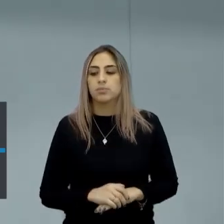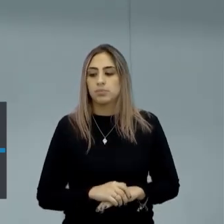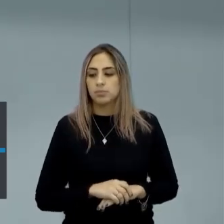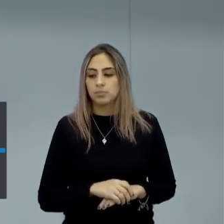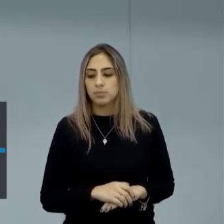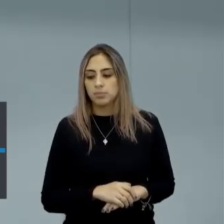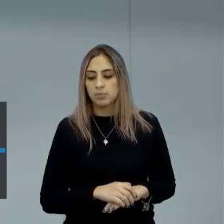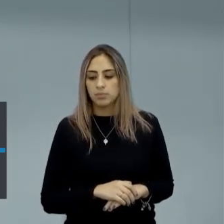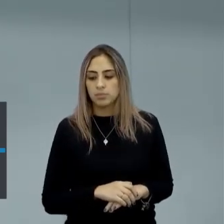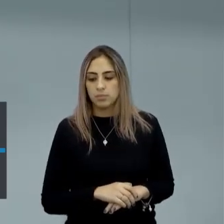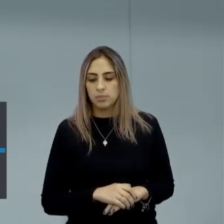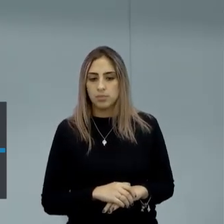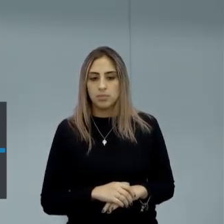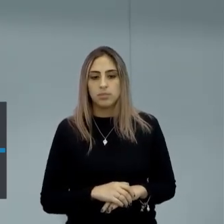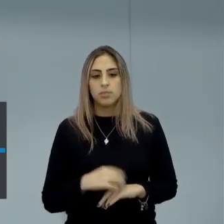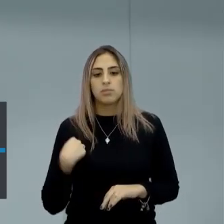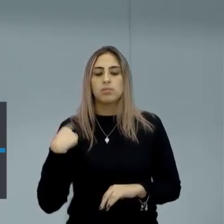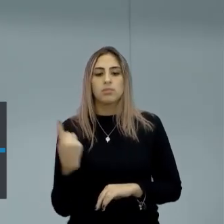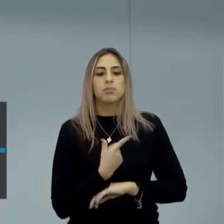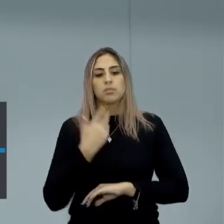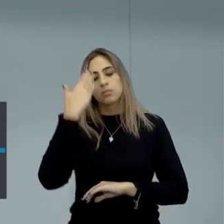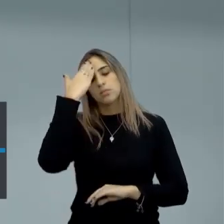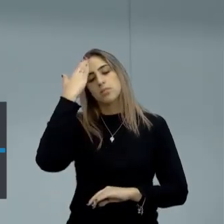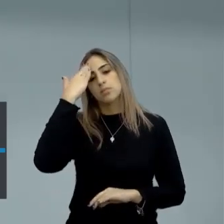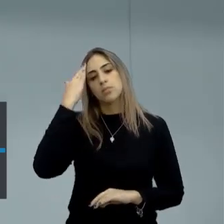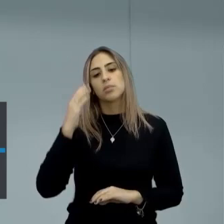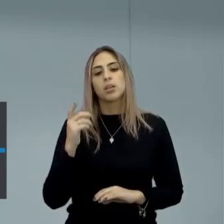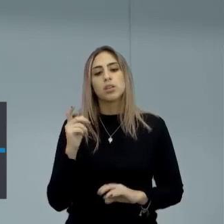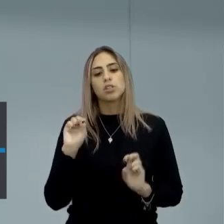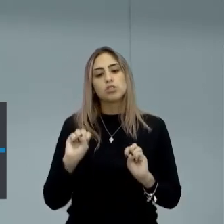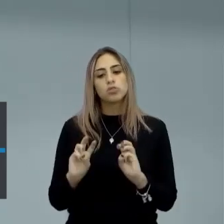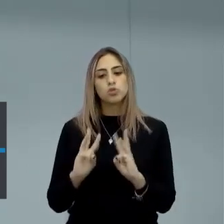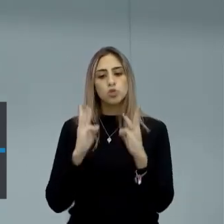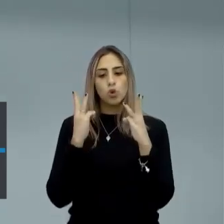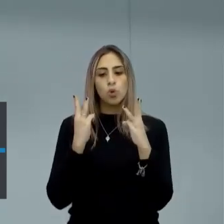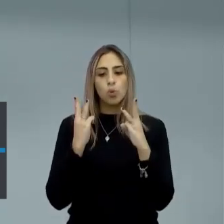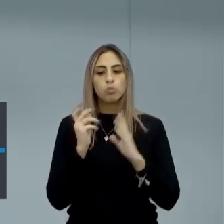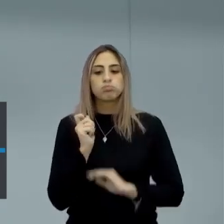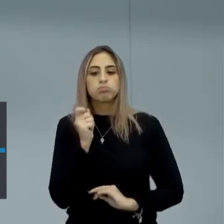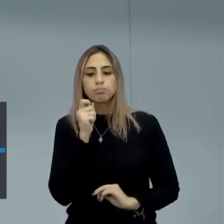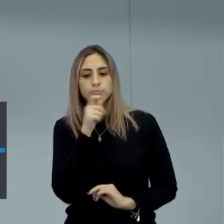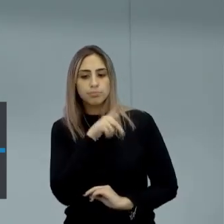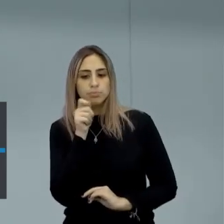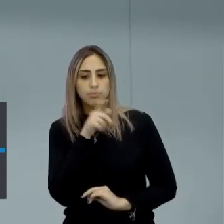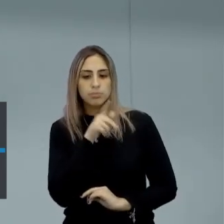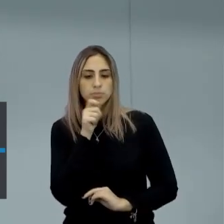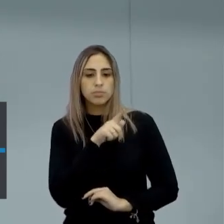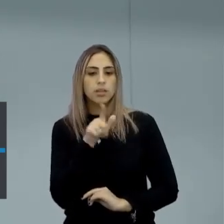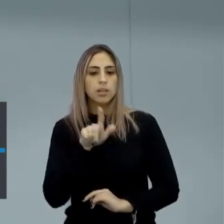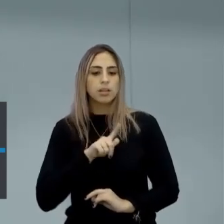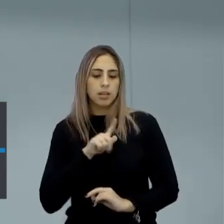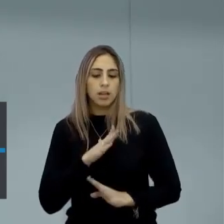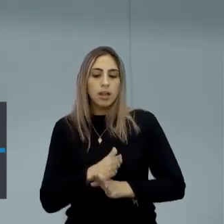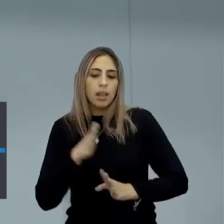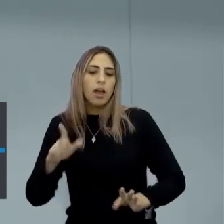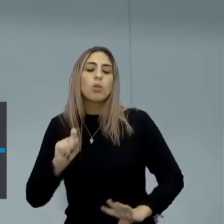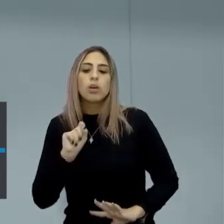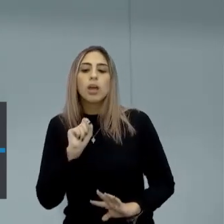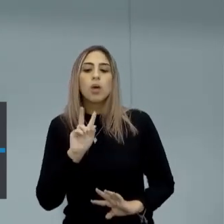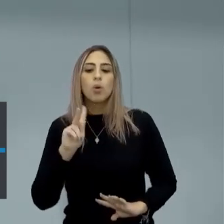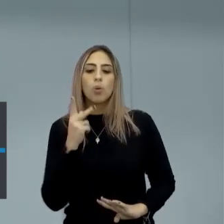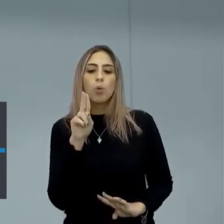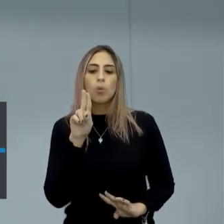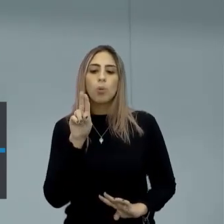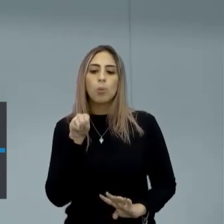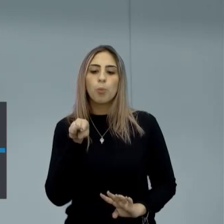a dizer? E nós sabemos que o stand-up comedy, já tem o comedy aí, vai para o lado do humor, mas